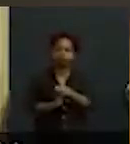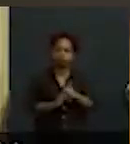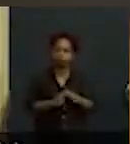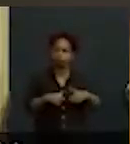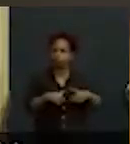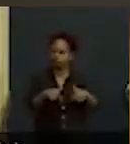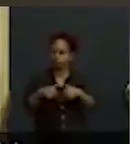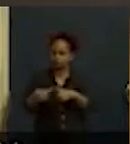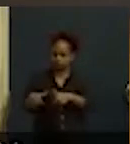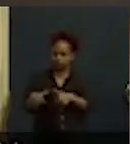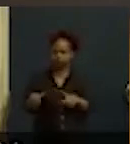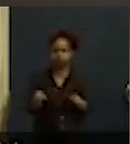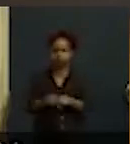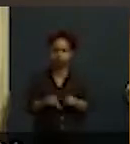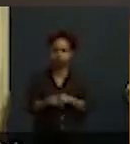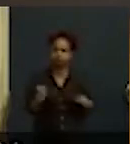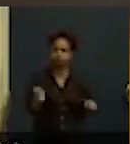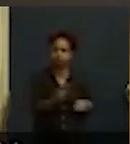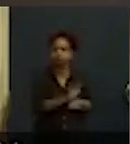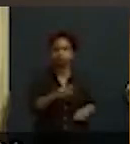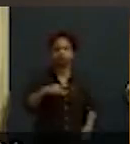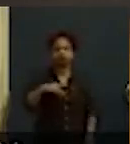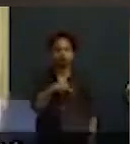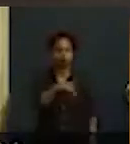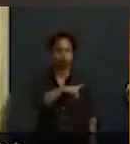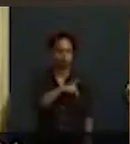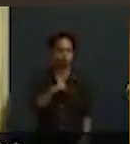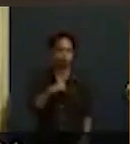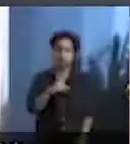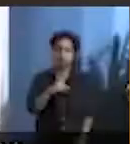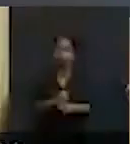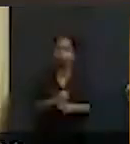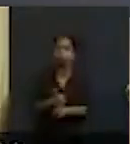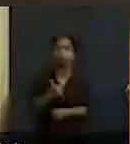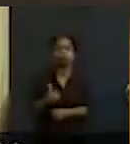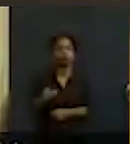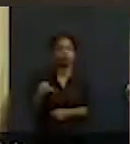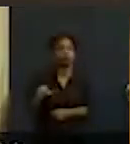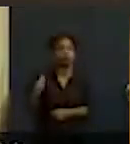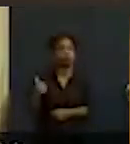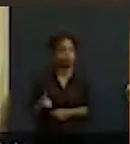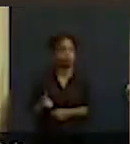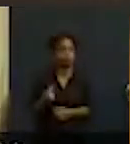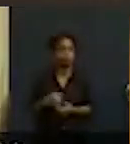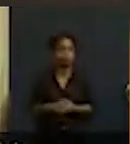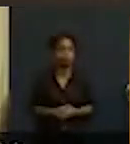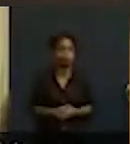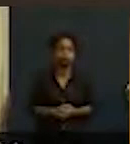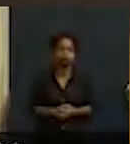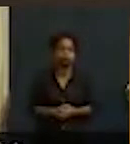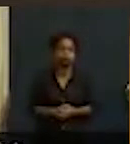execução desde que ingressou no Ministério Público em 1991.